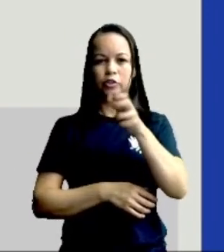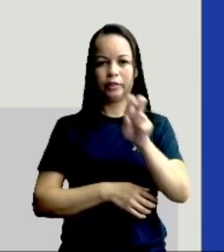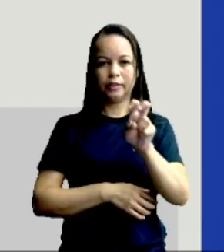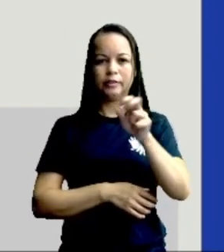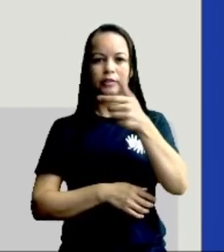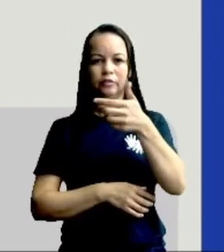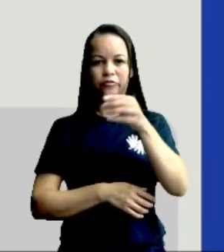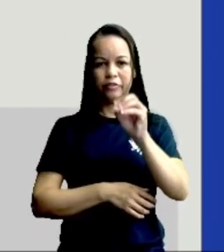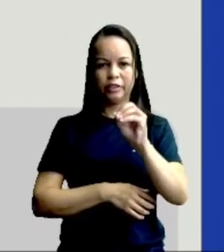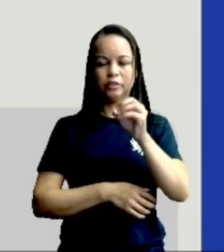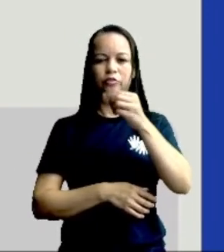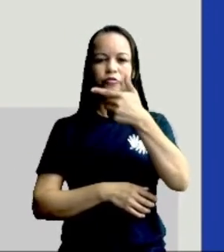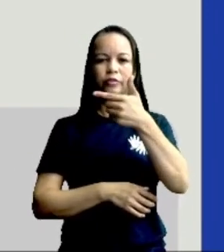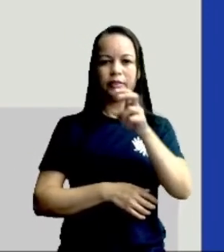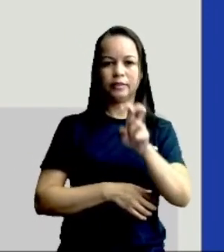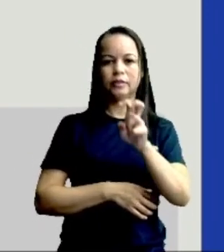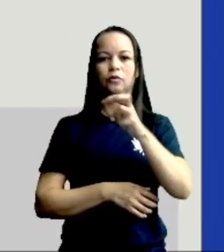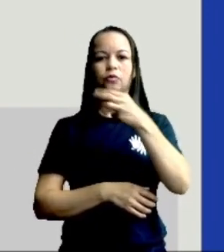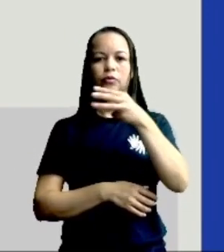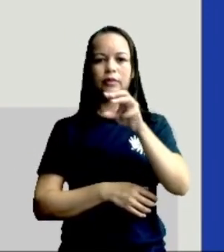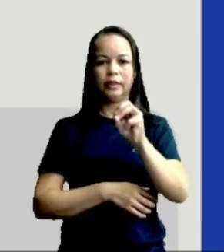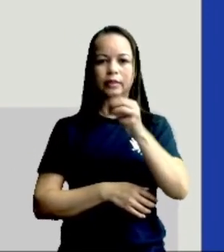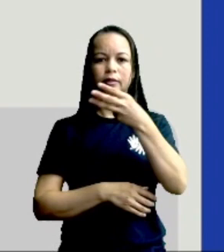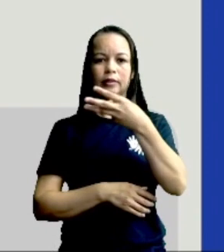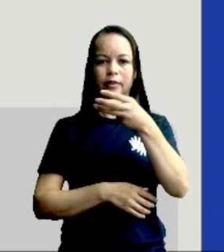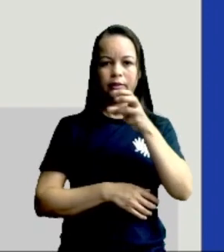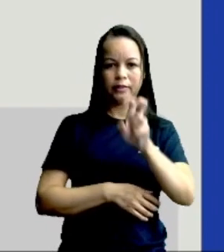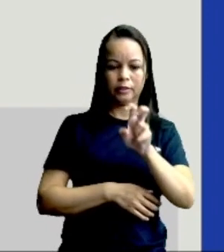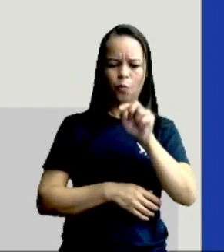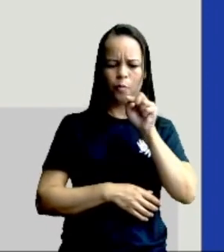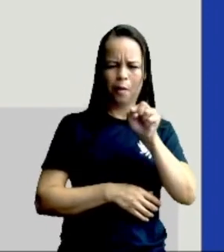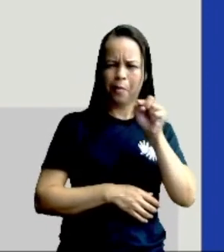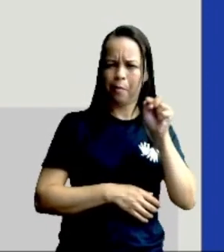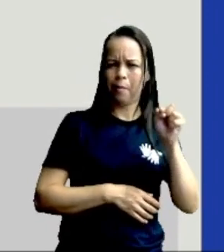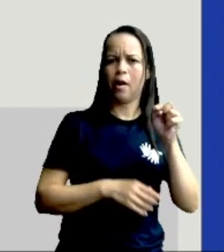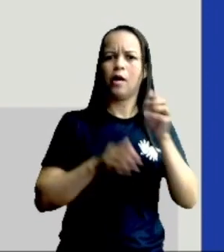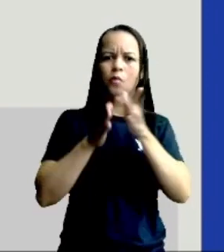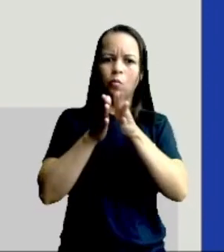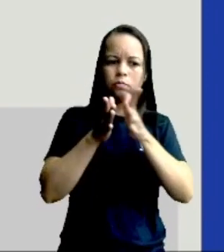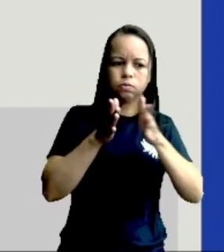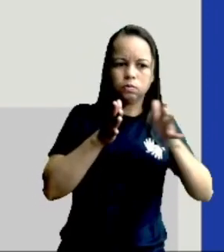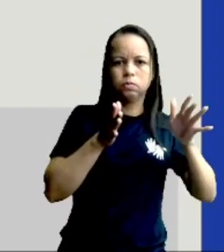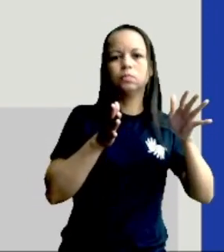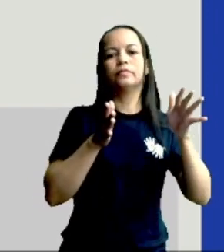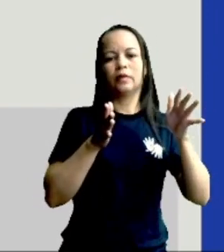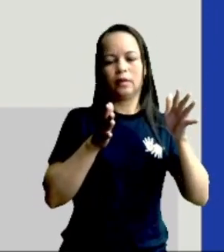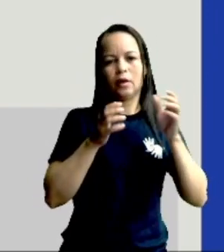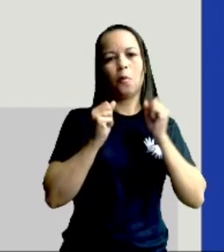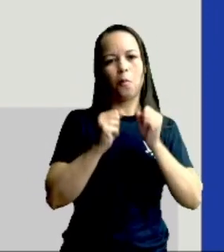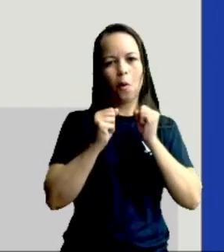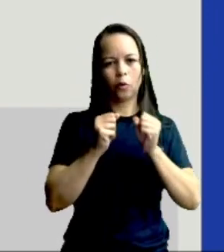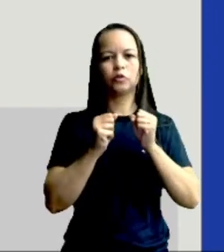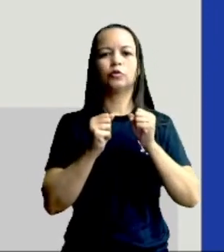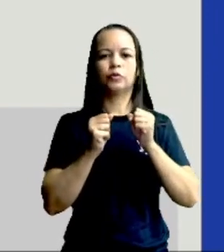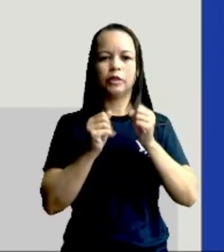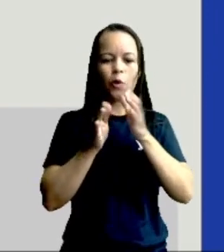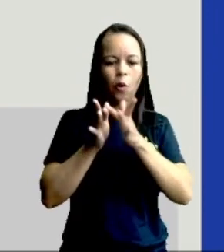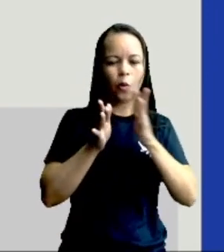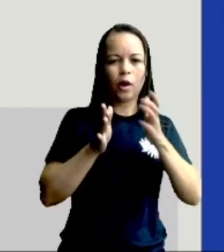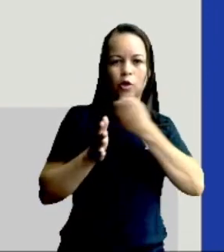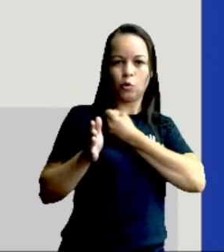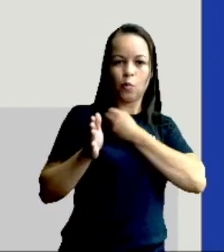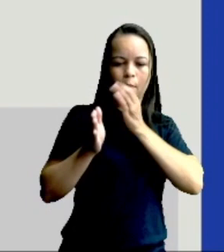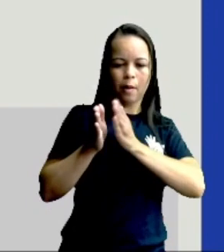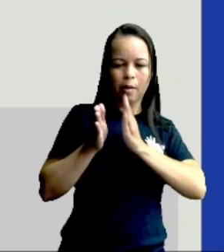Olha a reticência, ela vai continuar, né? Ainda tem números aí que eu posso ir colocando de 5 em 5. Por